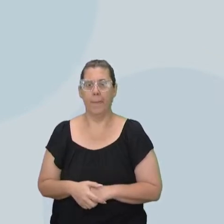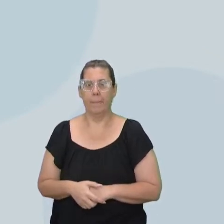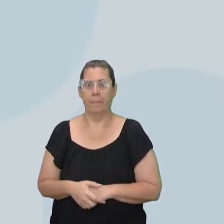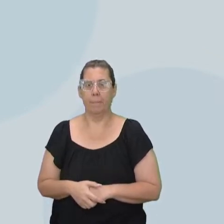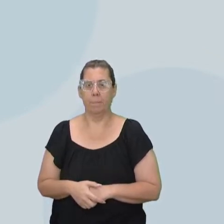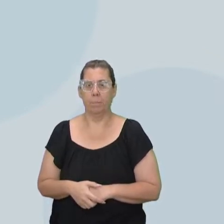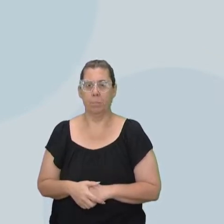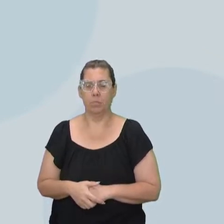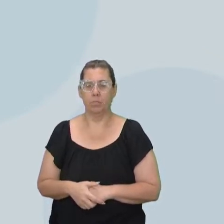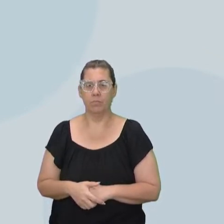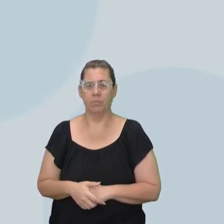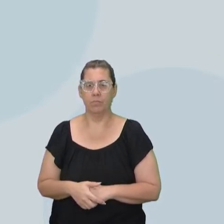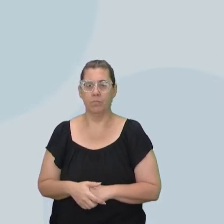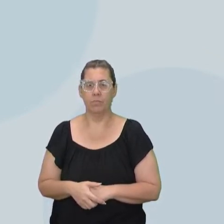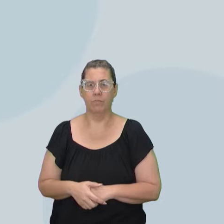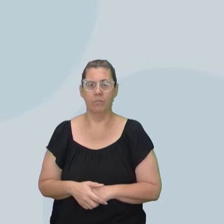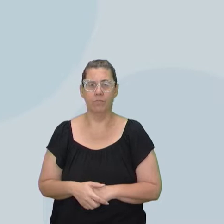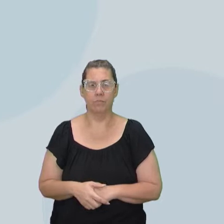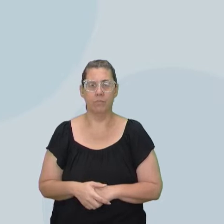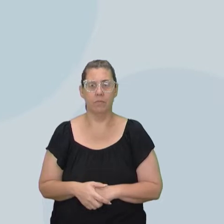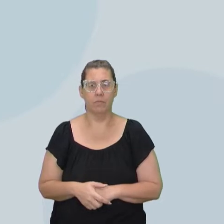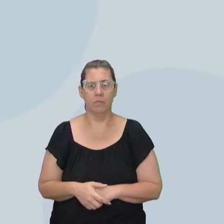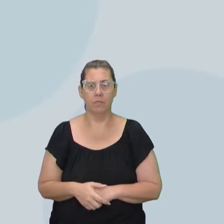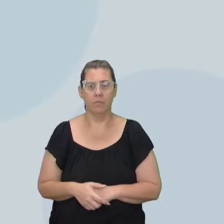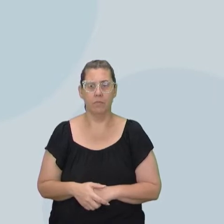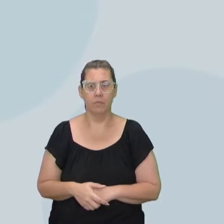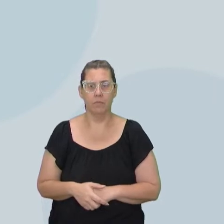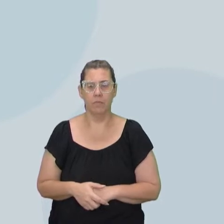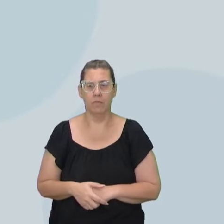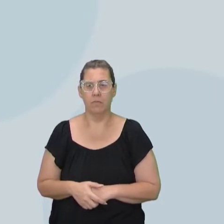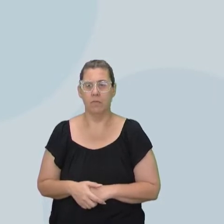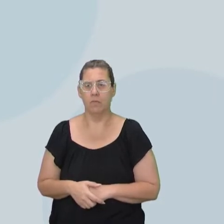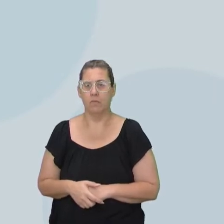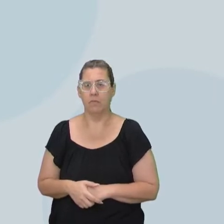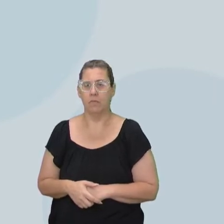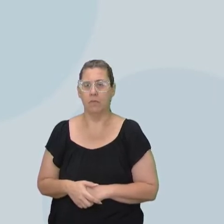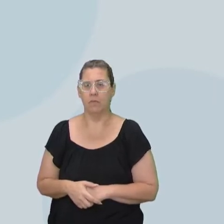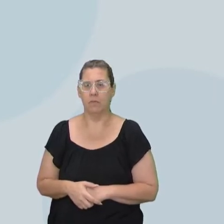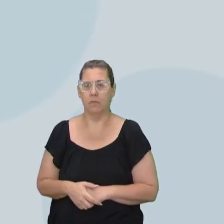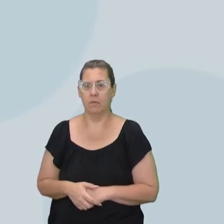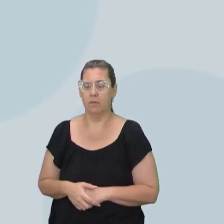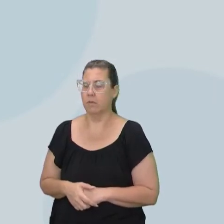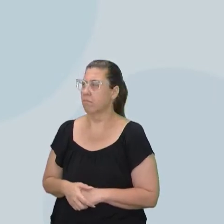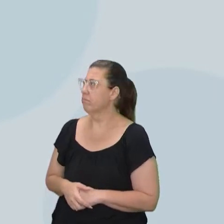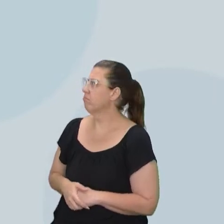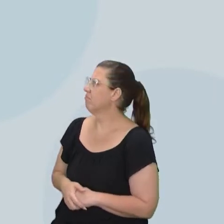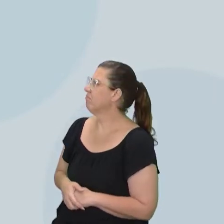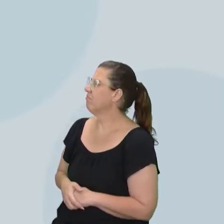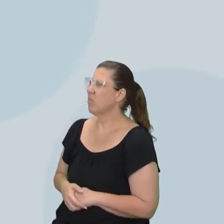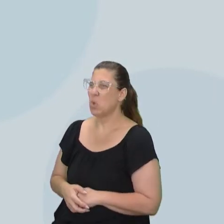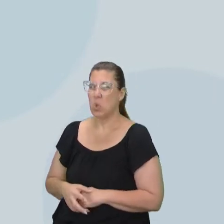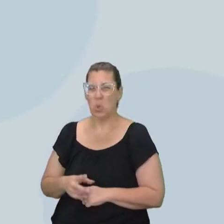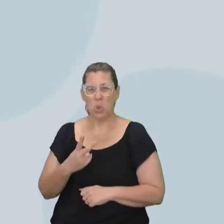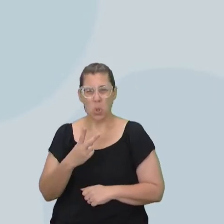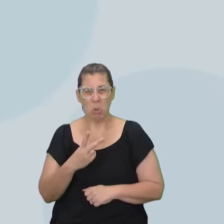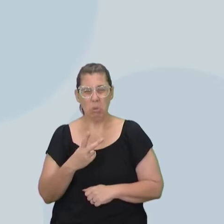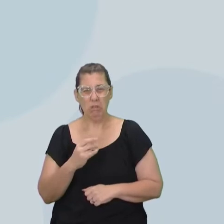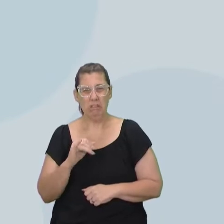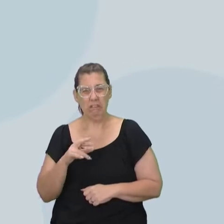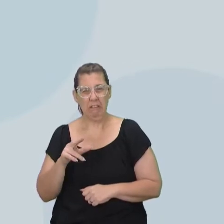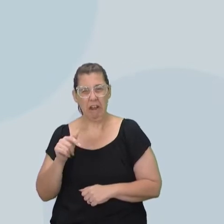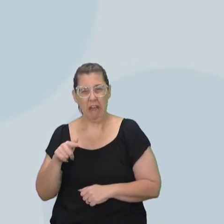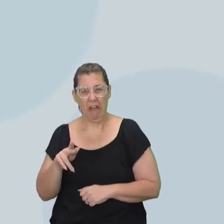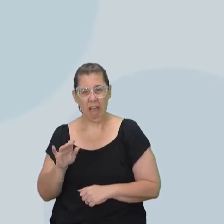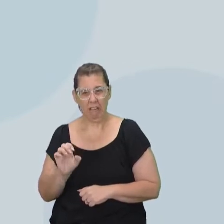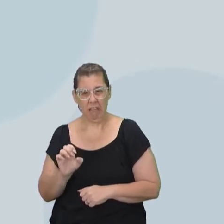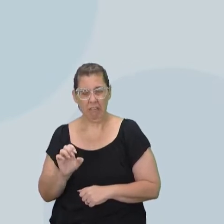27. 2, Iraque, 27. 2, Iraque, 27.